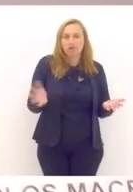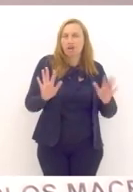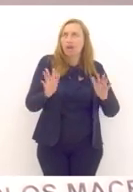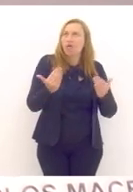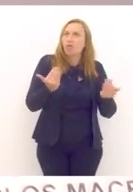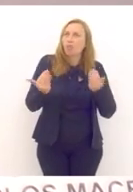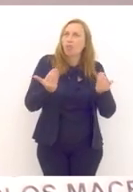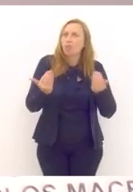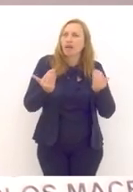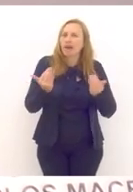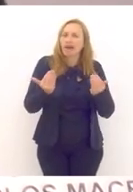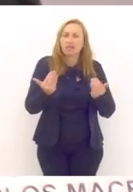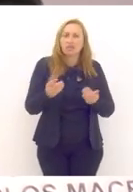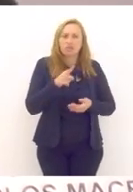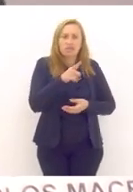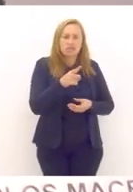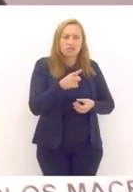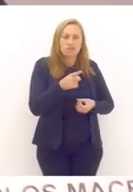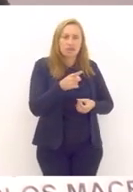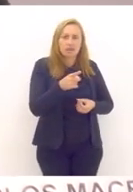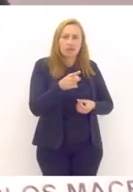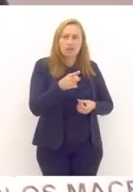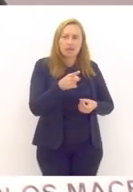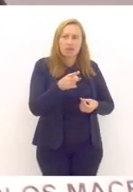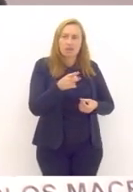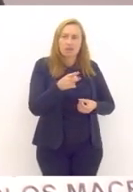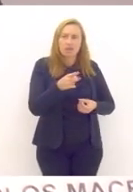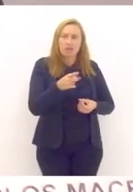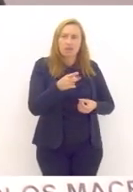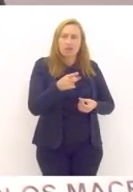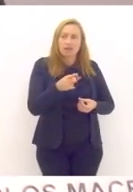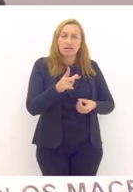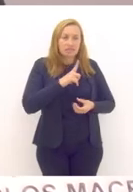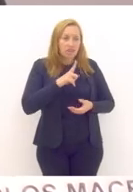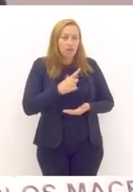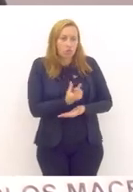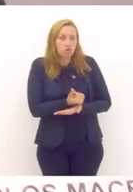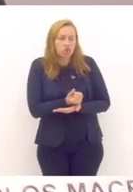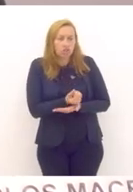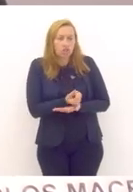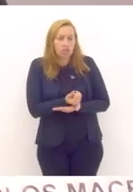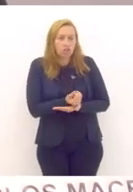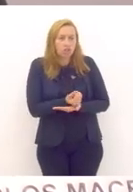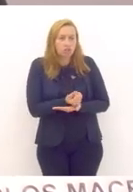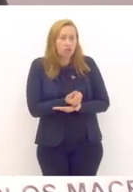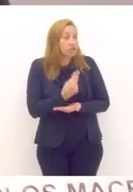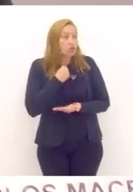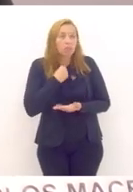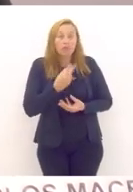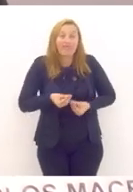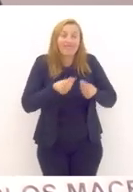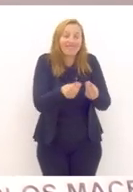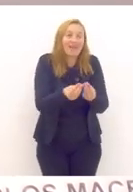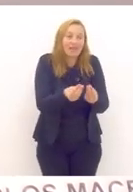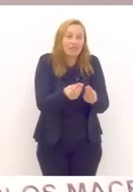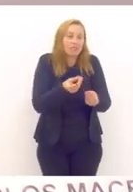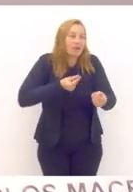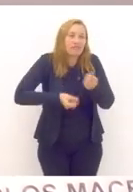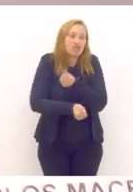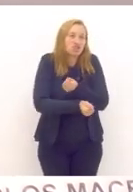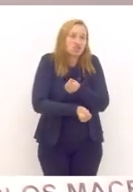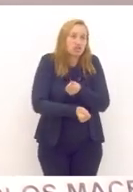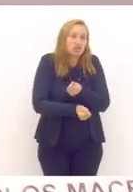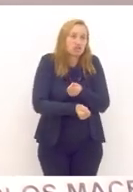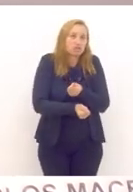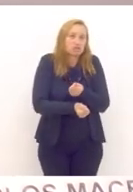é reirrigado pela transfusão, o deputado Luiz Paulo, acaba sendo menor do que o que entra. Então, a